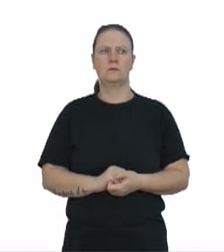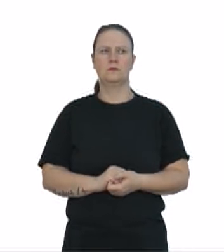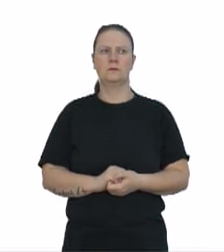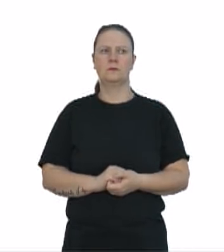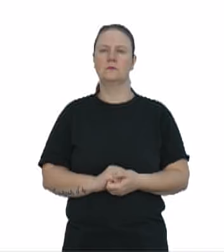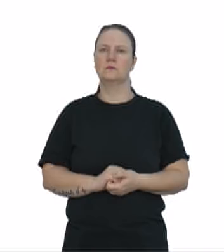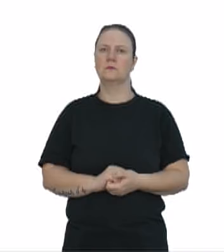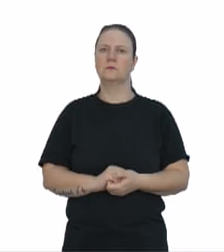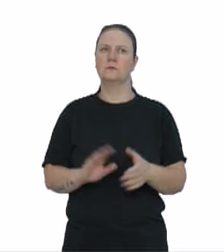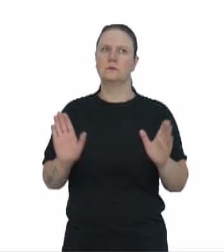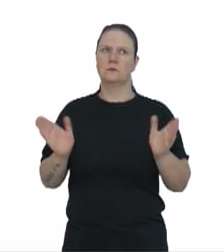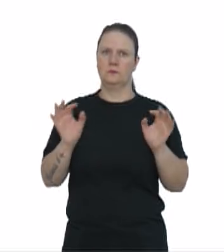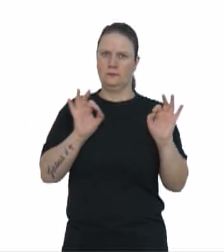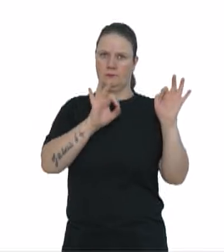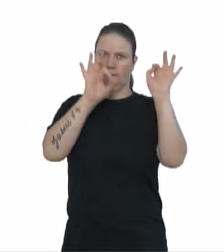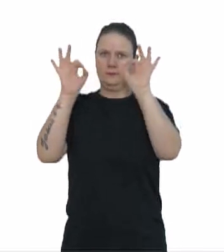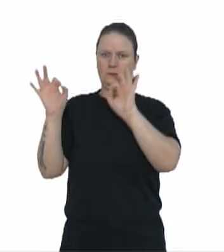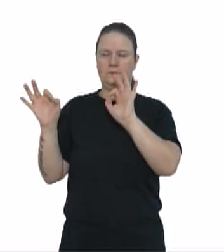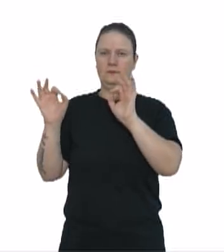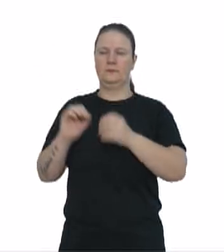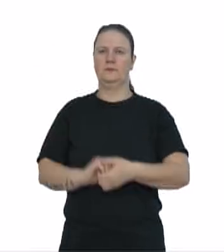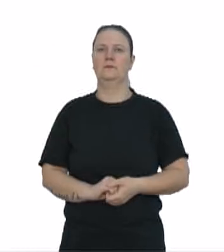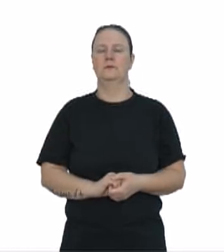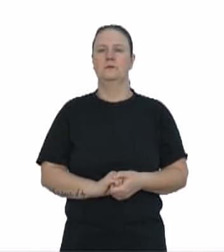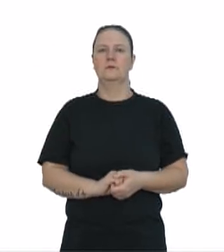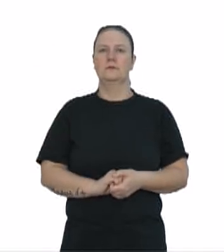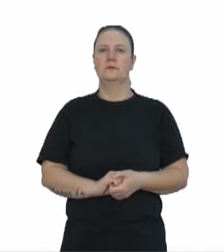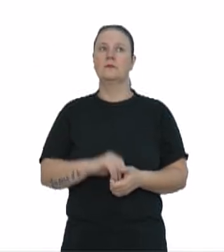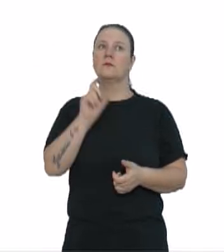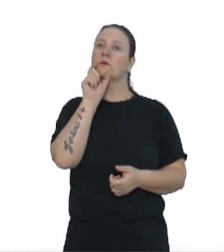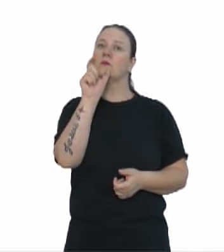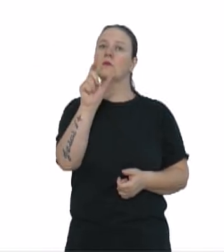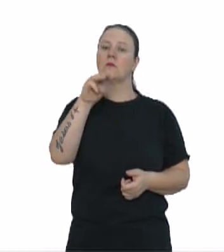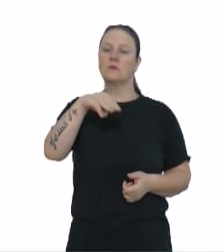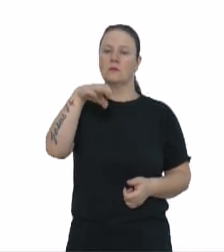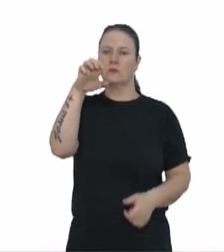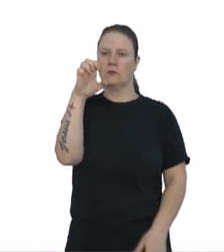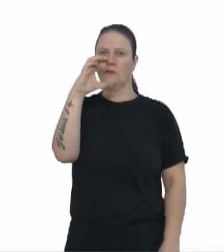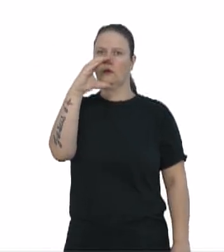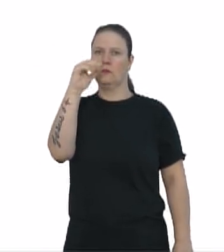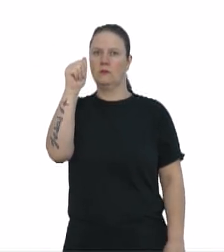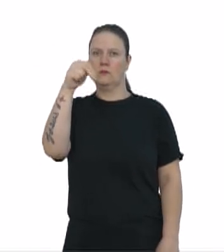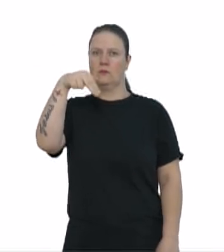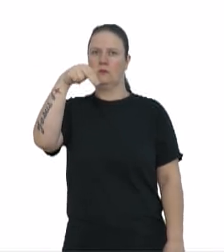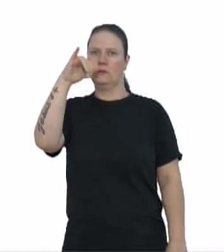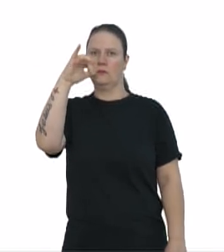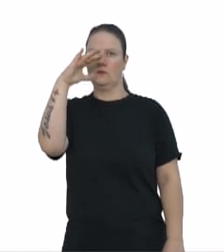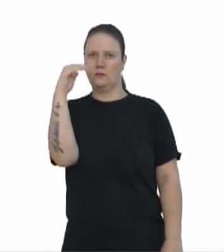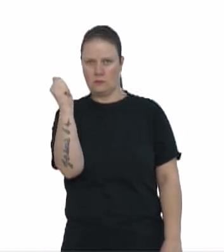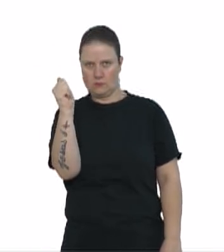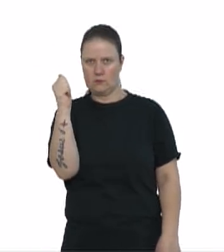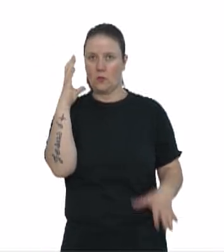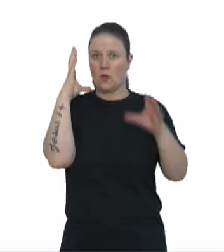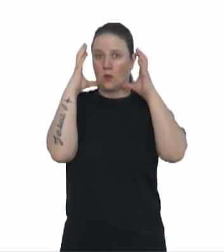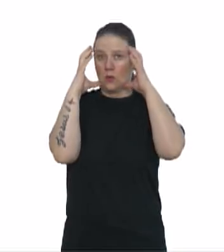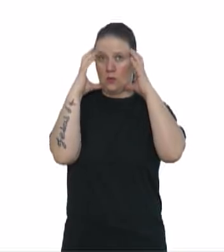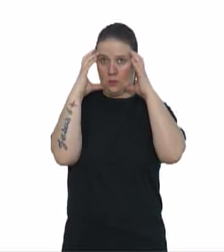eu vou passar para o próximo ali. Então, a palavra mecânica, né, que é o nome do trabalho, cabeça